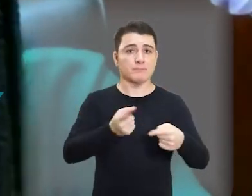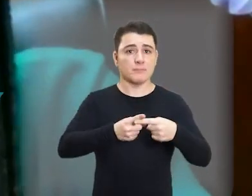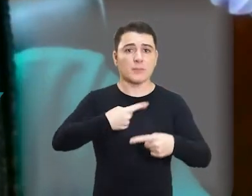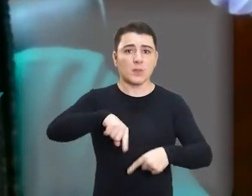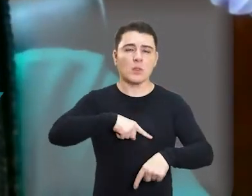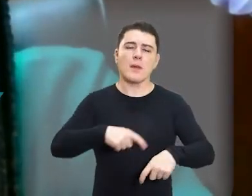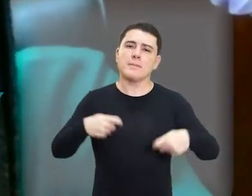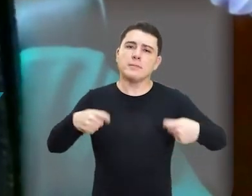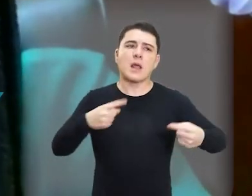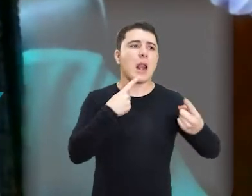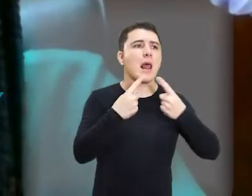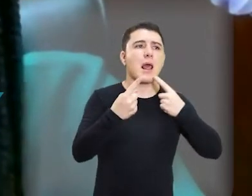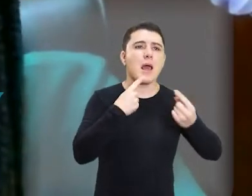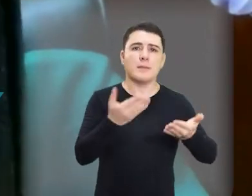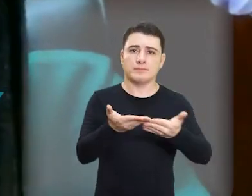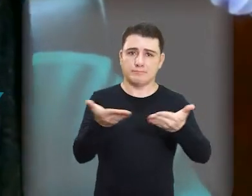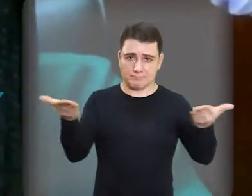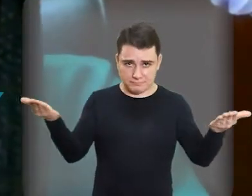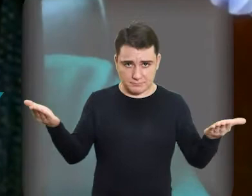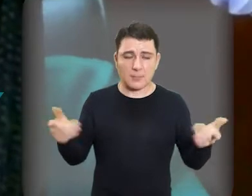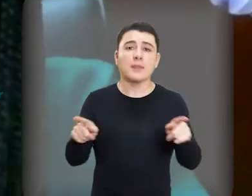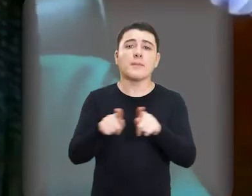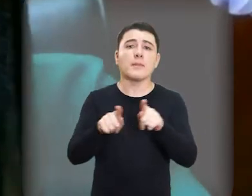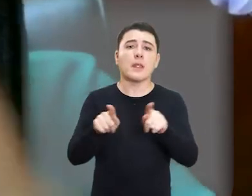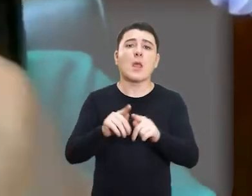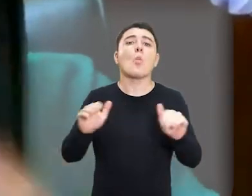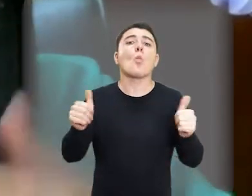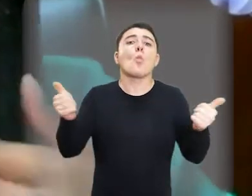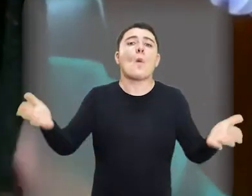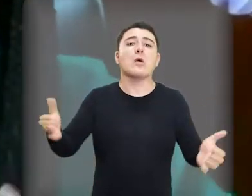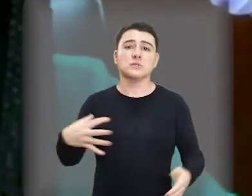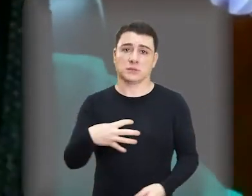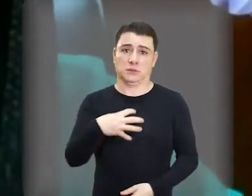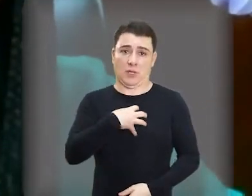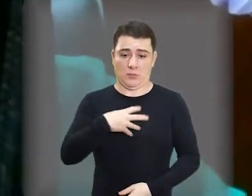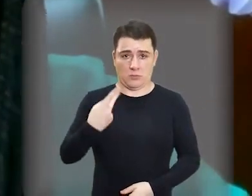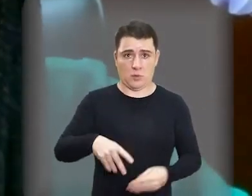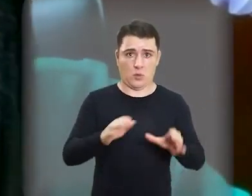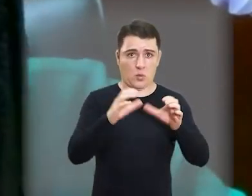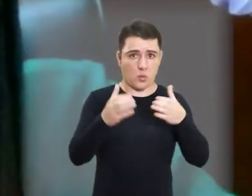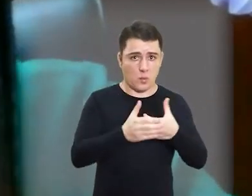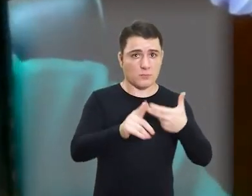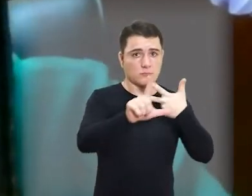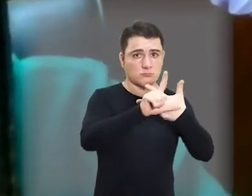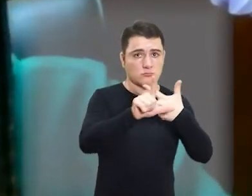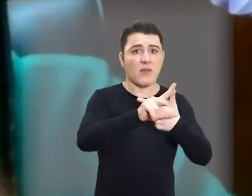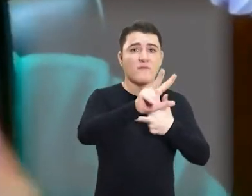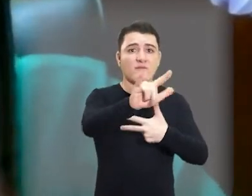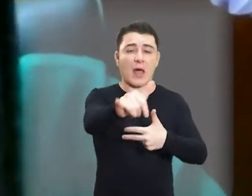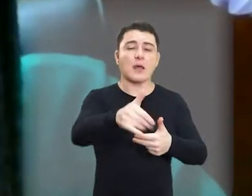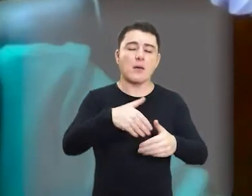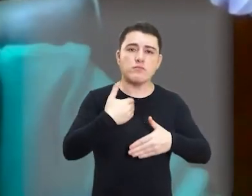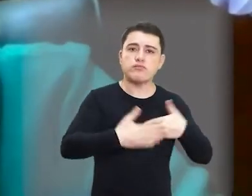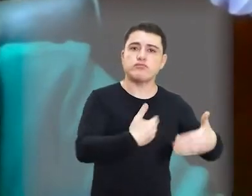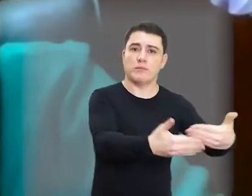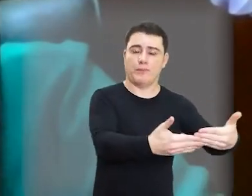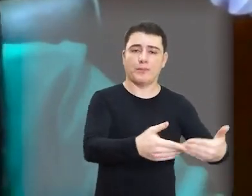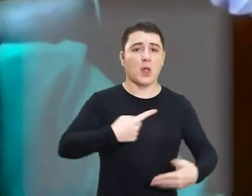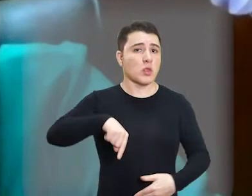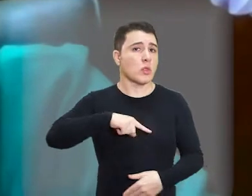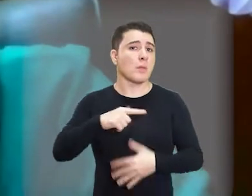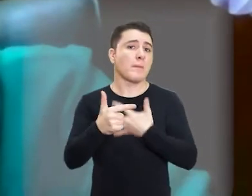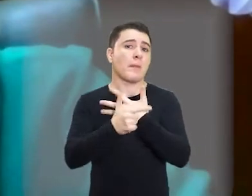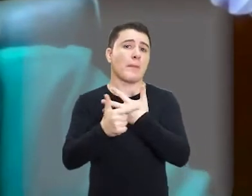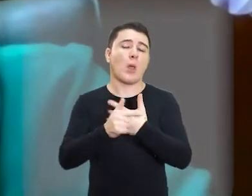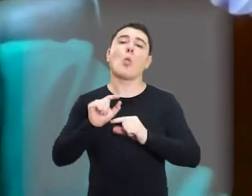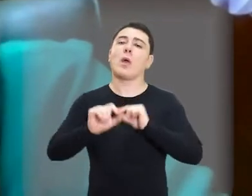para que nós possamos dialogar com a sociedade sobre quais rumos esta Frente Parlamentar precisa seguir. Nosso